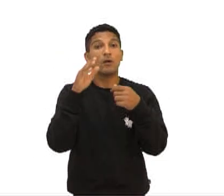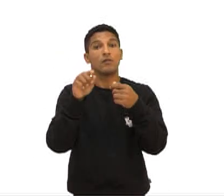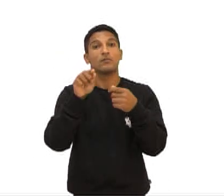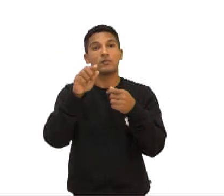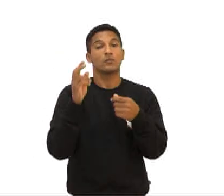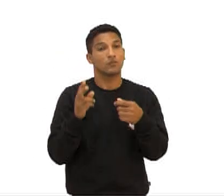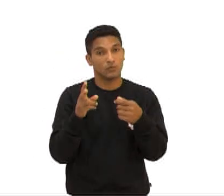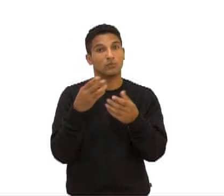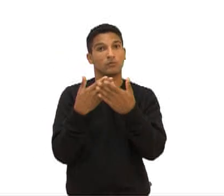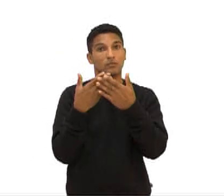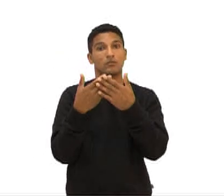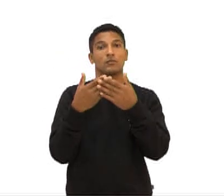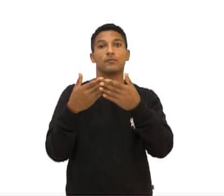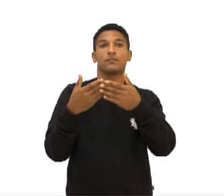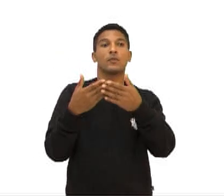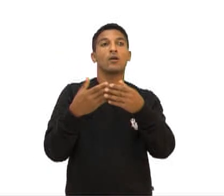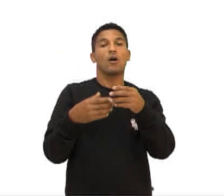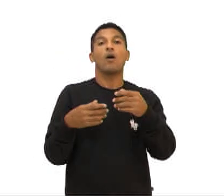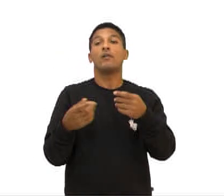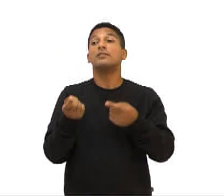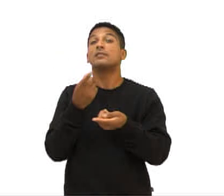vida seja boa.